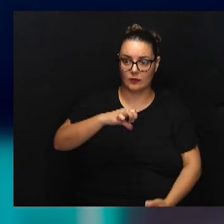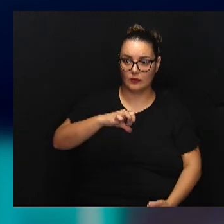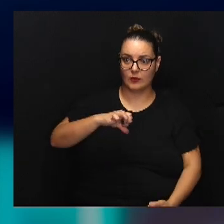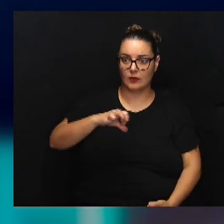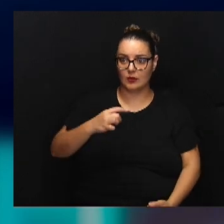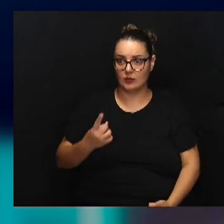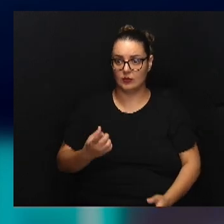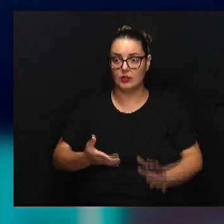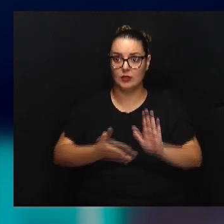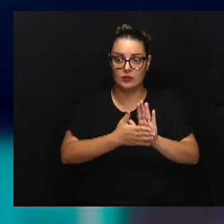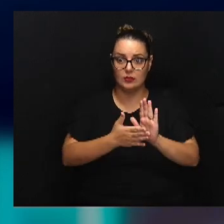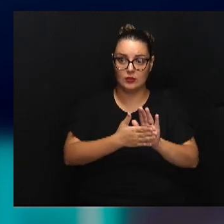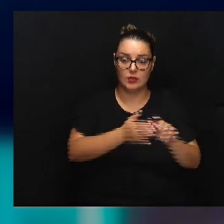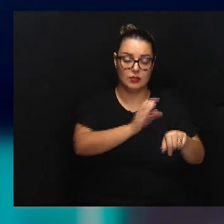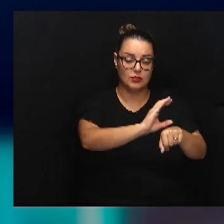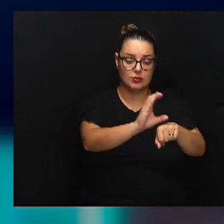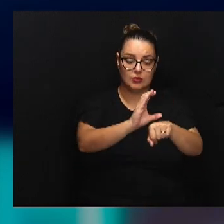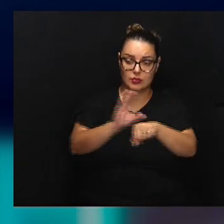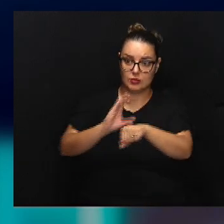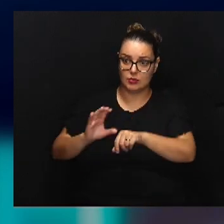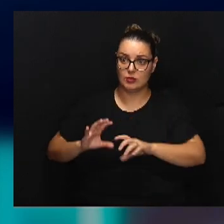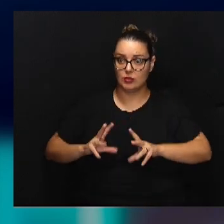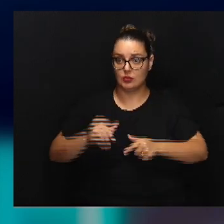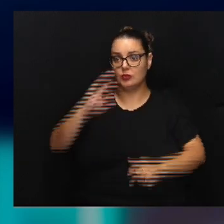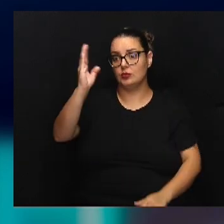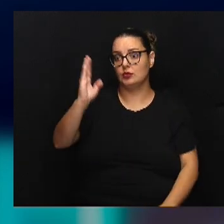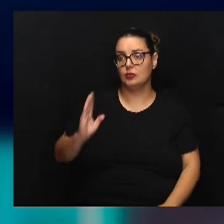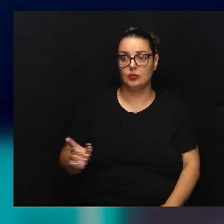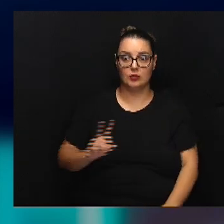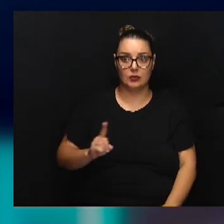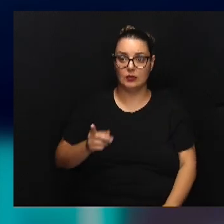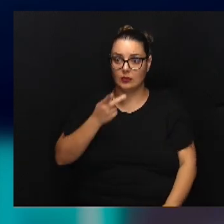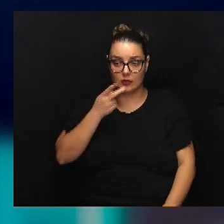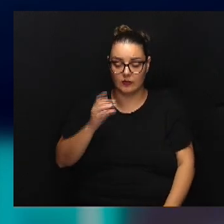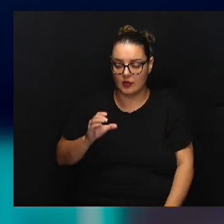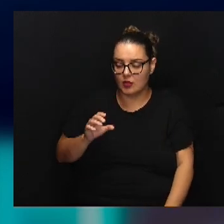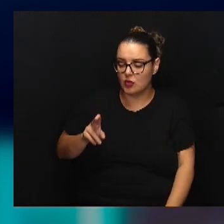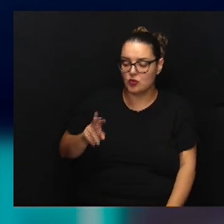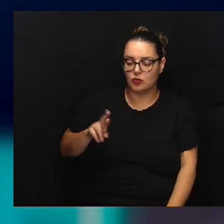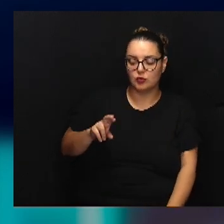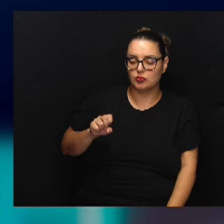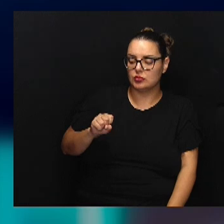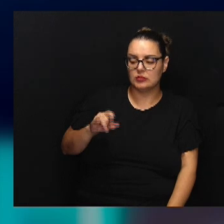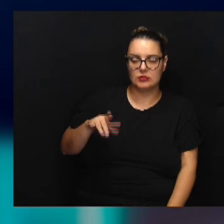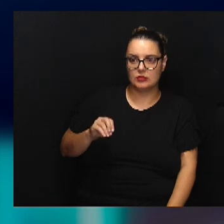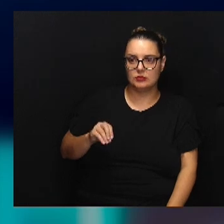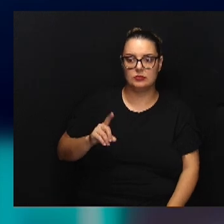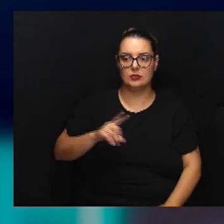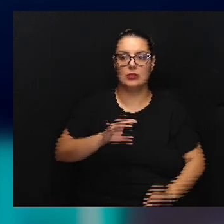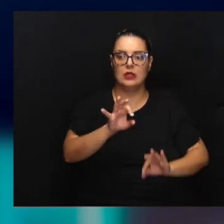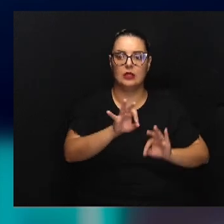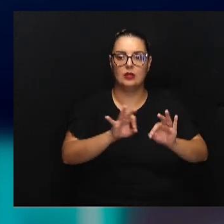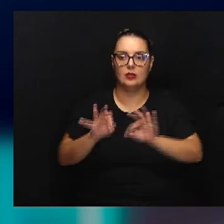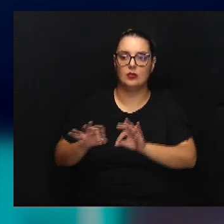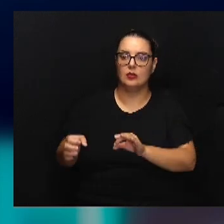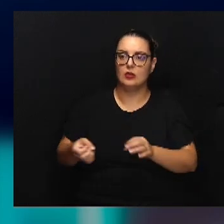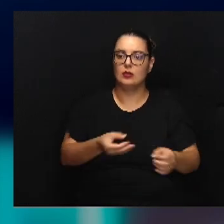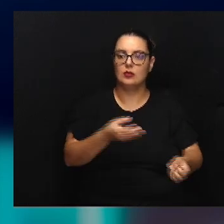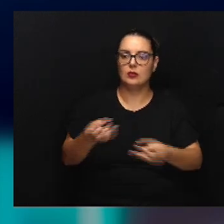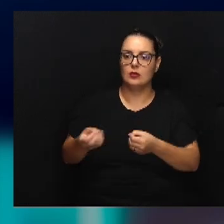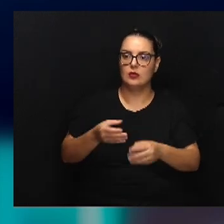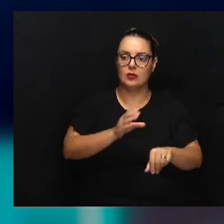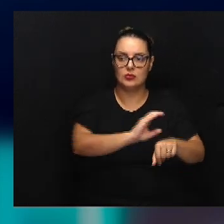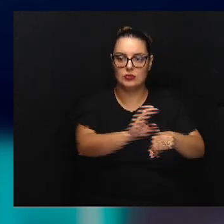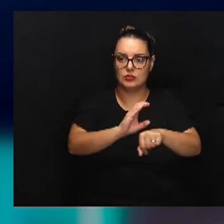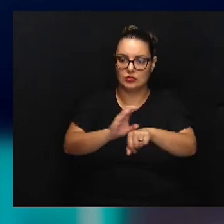91 propostas de cursinhos no Brasil. Não chamava cursinhos, o nome era Projetos Inovadores de